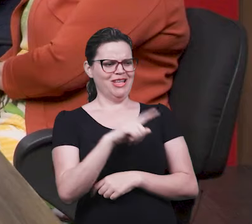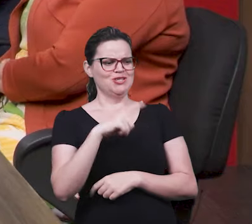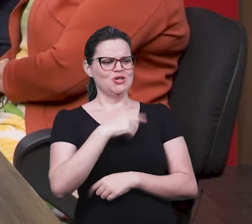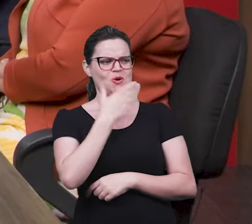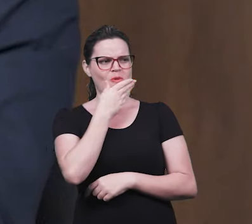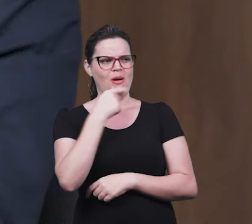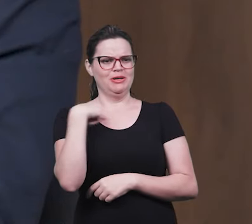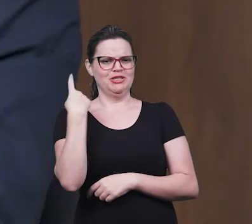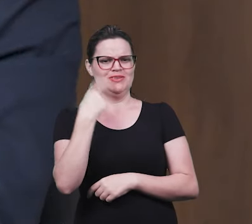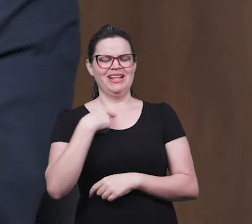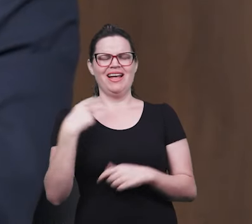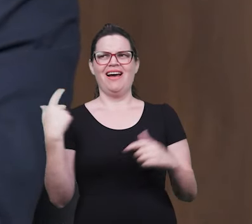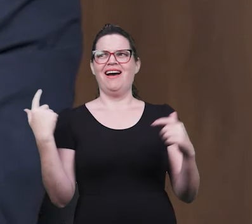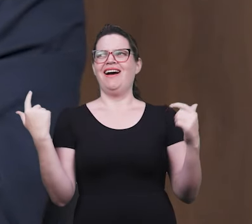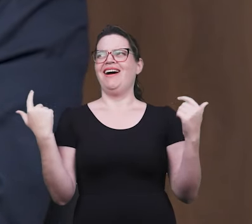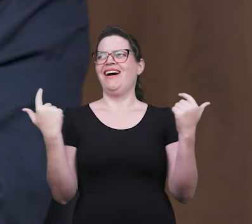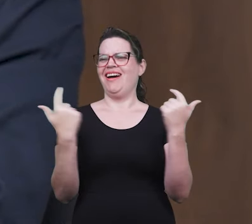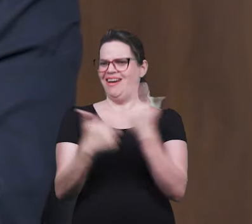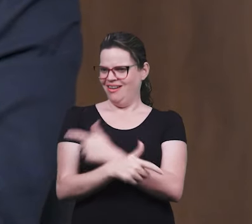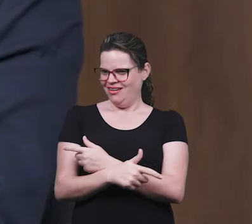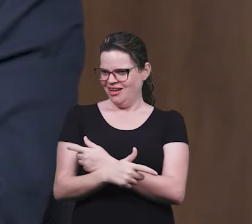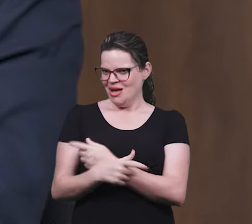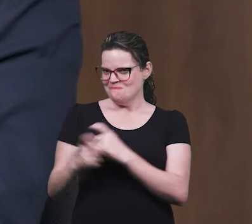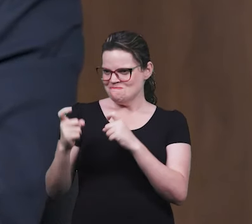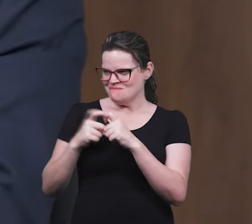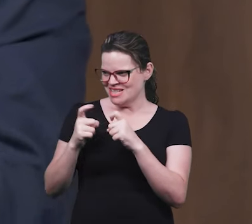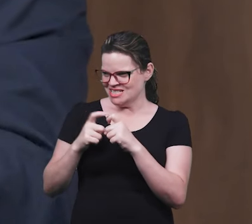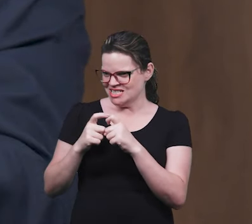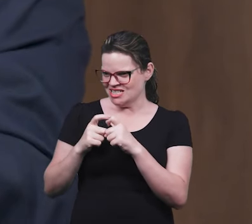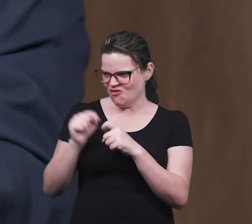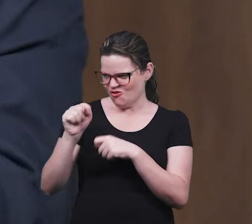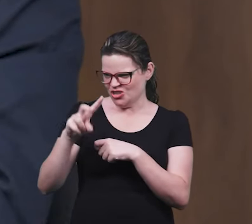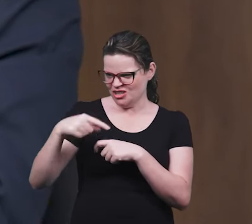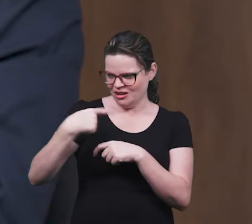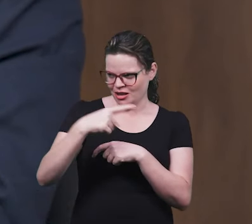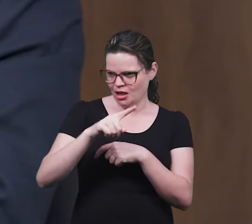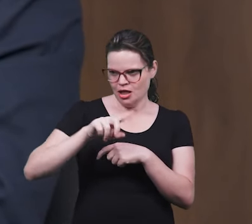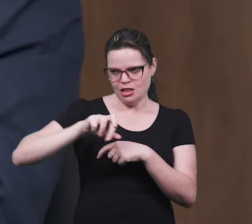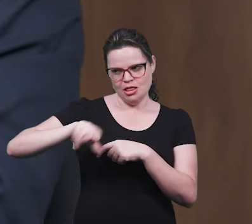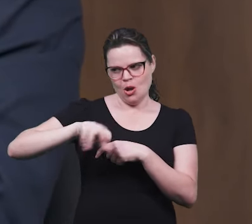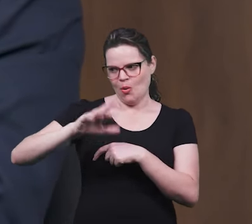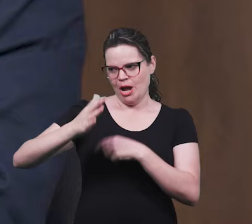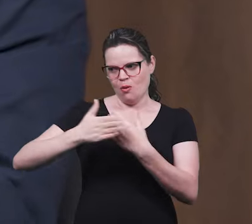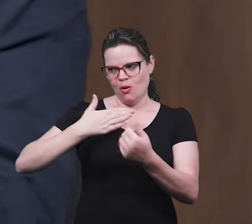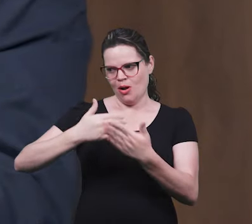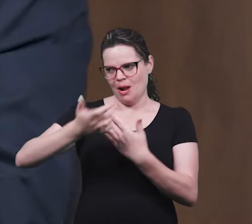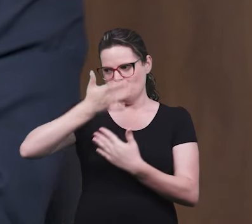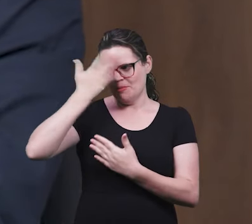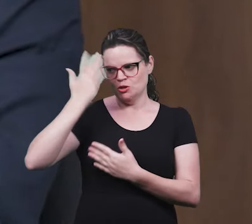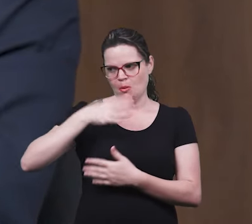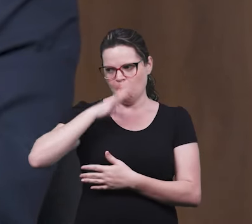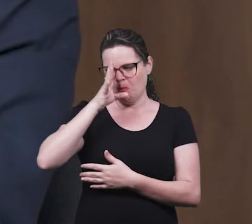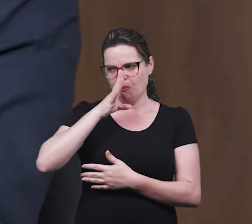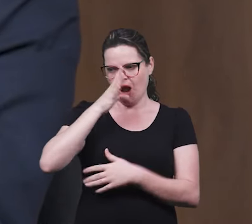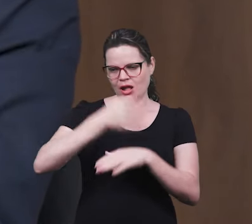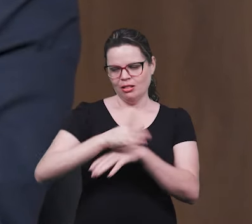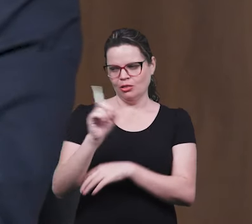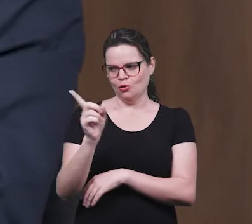advogado, deu uma risada e disse, medicina não é para qualquer um. Eu me lembro como se fosse hoje isso. Então, medicina não é para qualquer